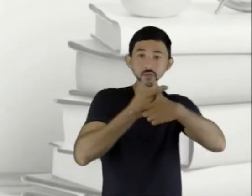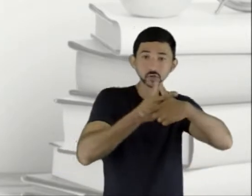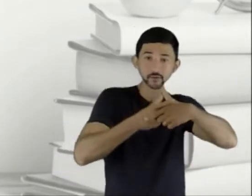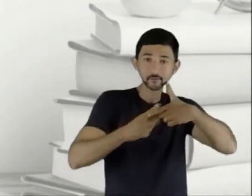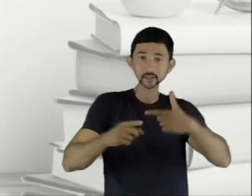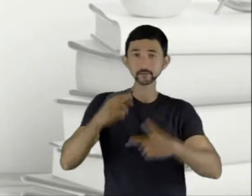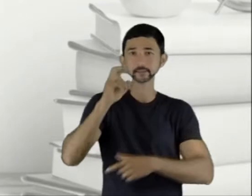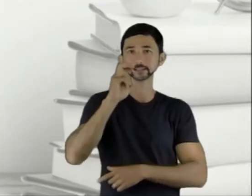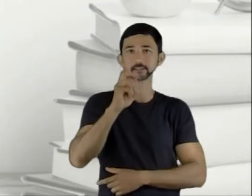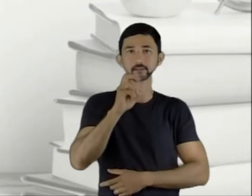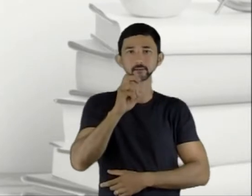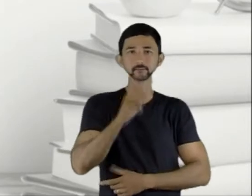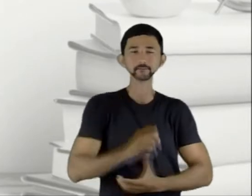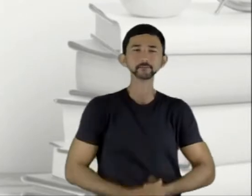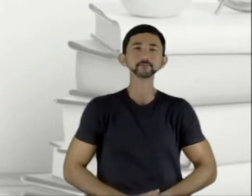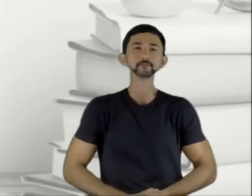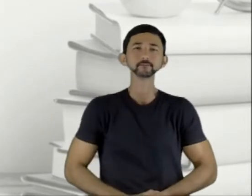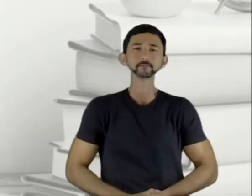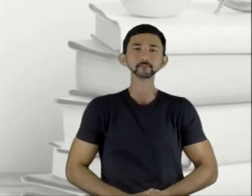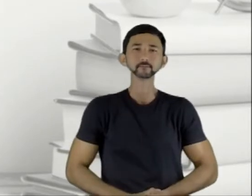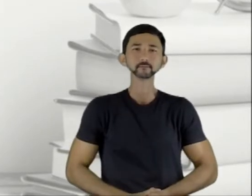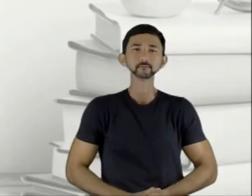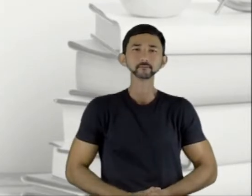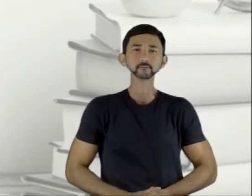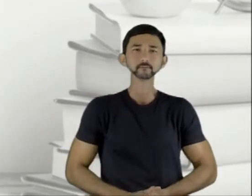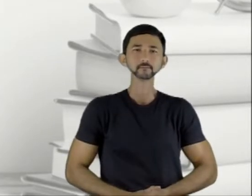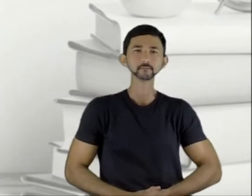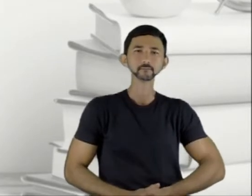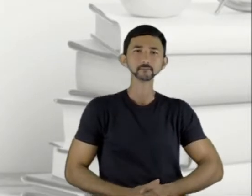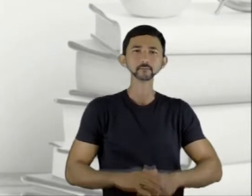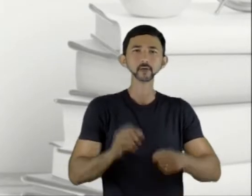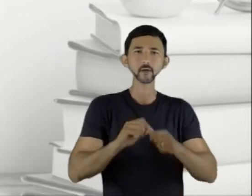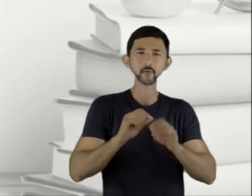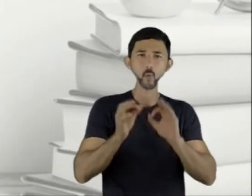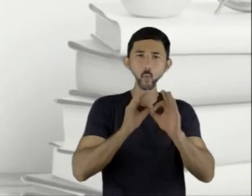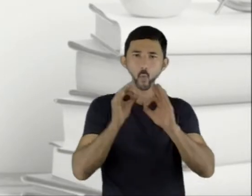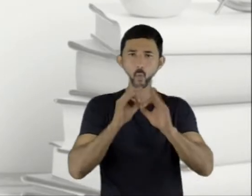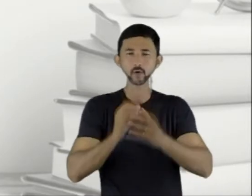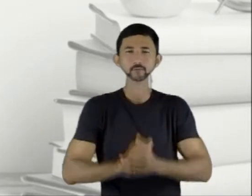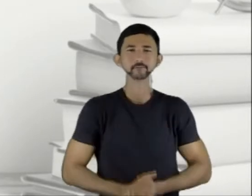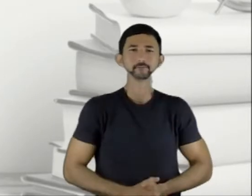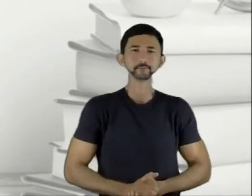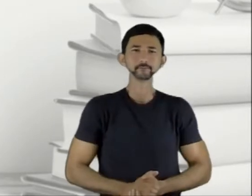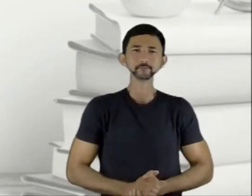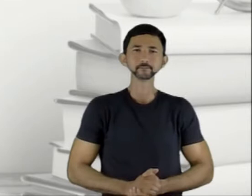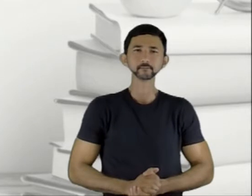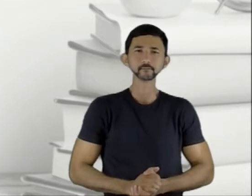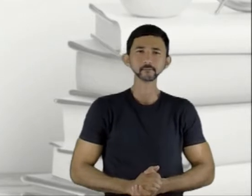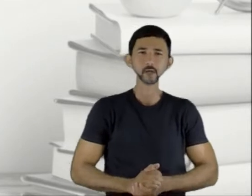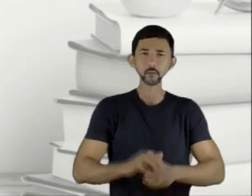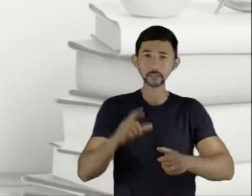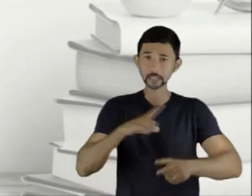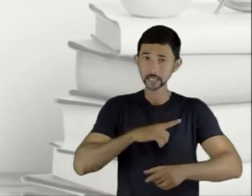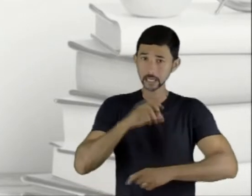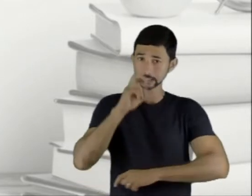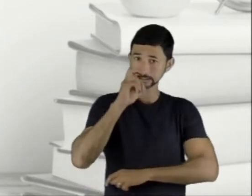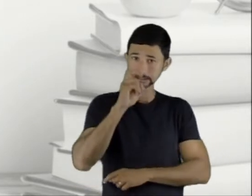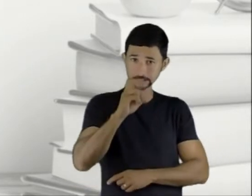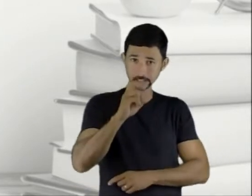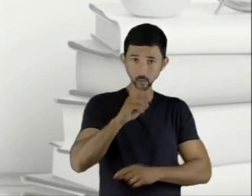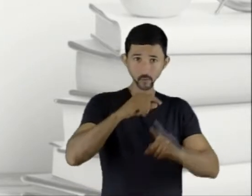quantidade, certo? De dados que existem. Então, nós temos 5,